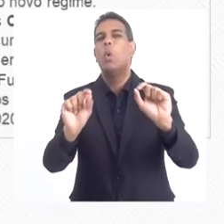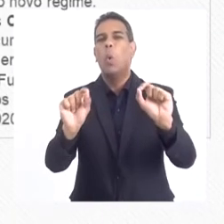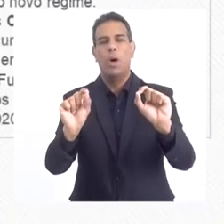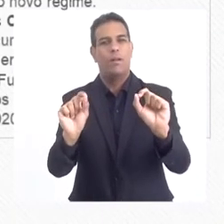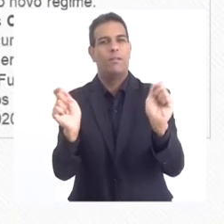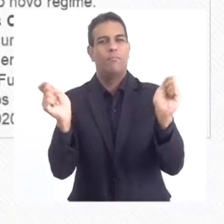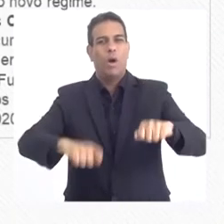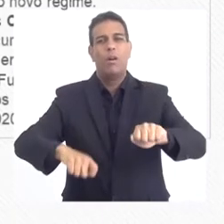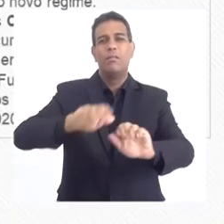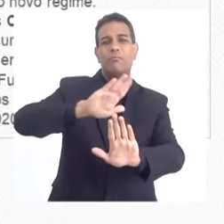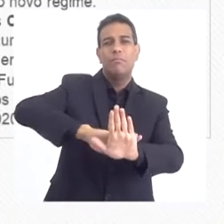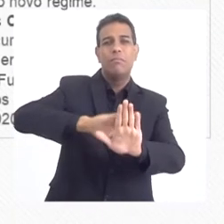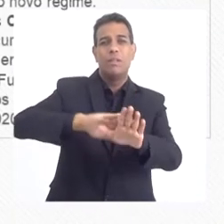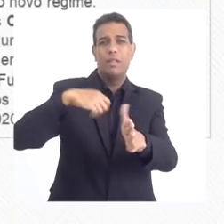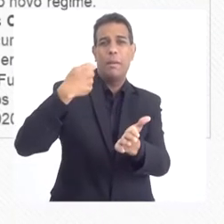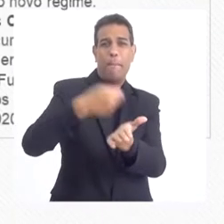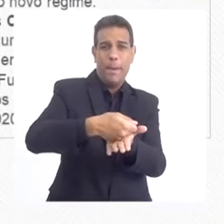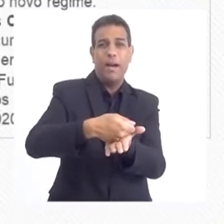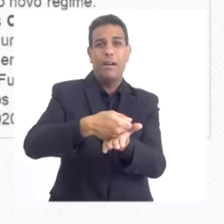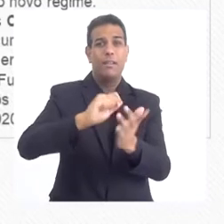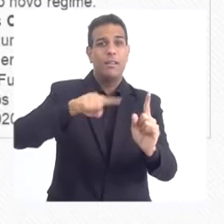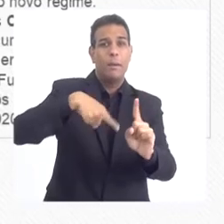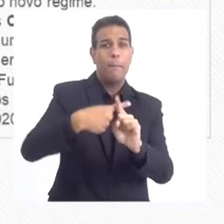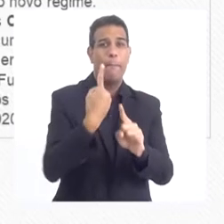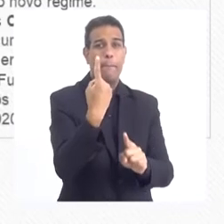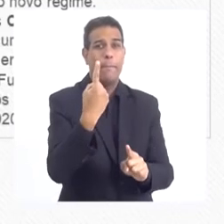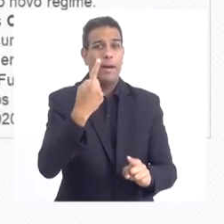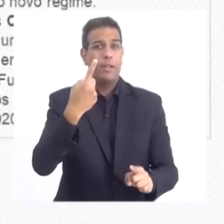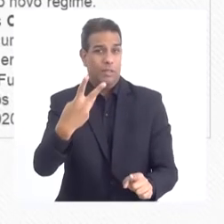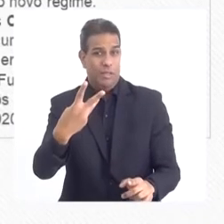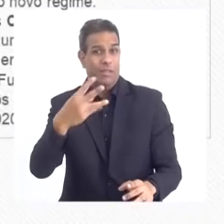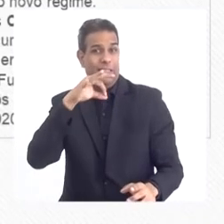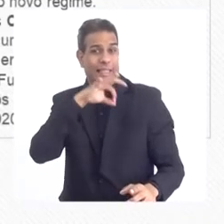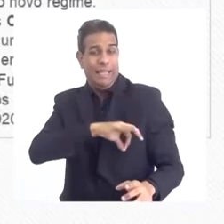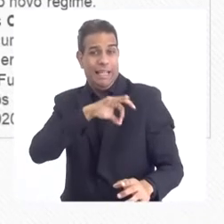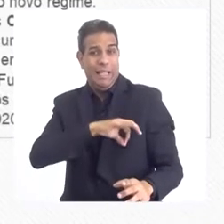o 13º que foi pago no mês de junho.